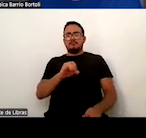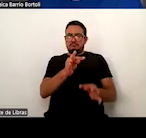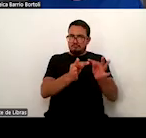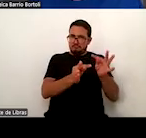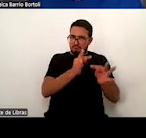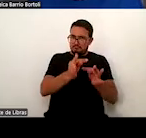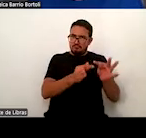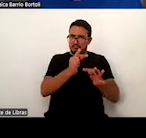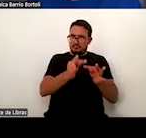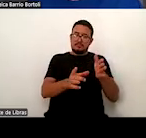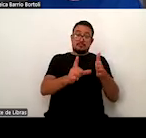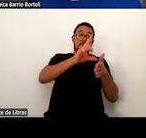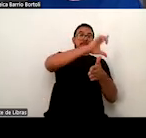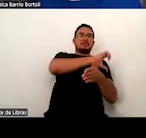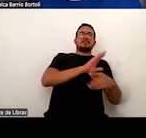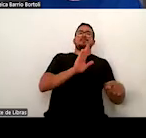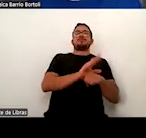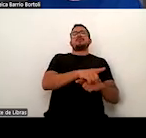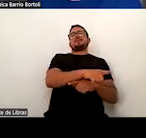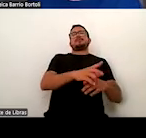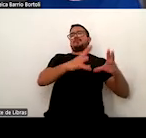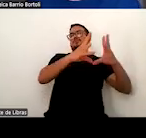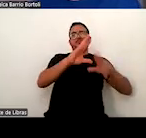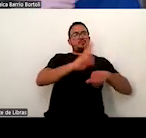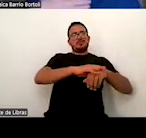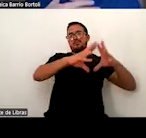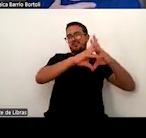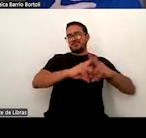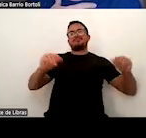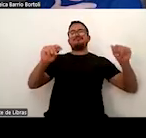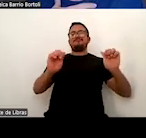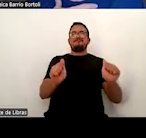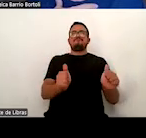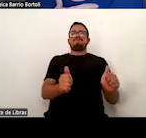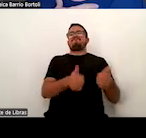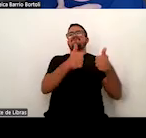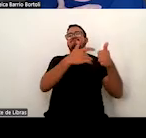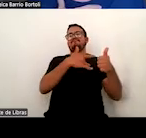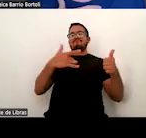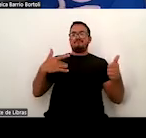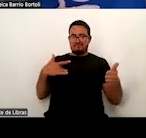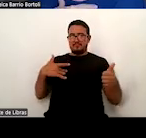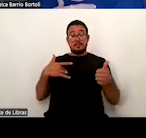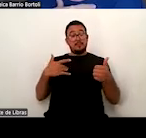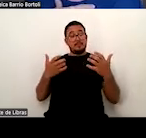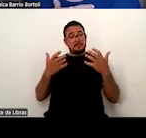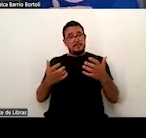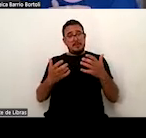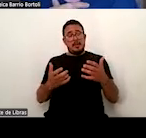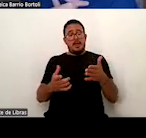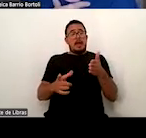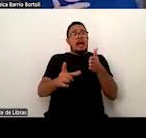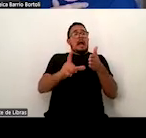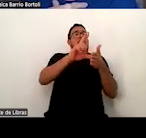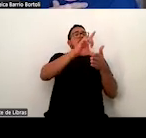do paciente. Então, o que a gente chama de rastreamento. A gente quer detectar precocemente esses pacientes doentes